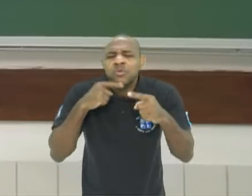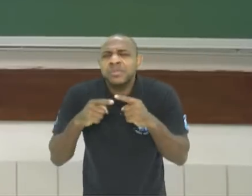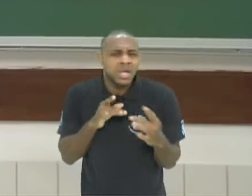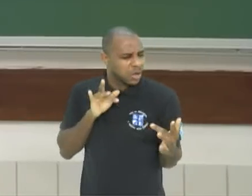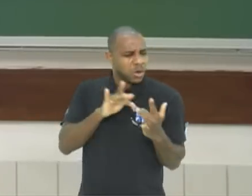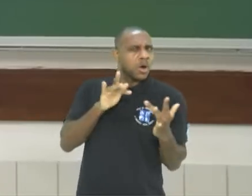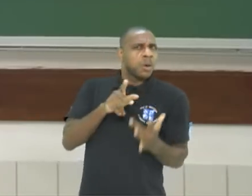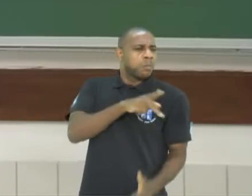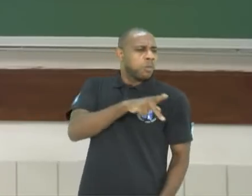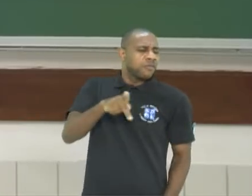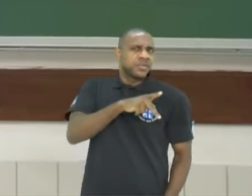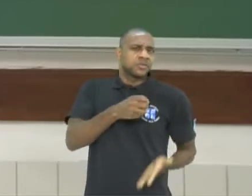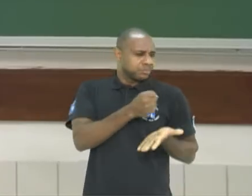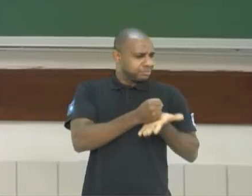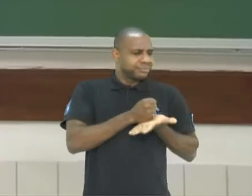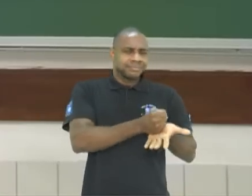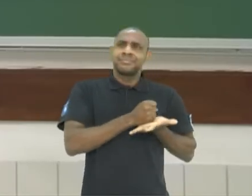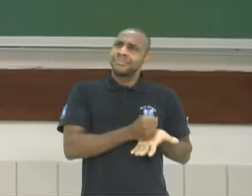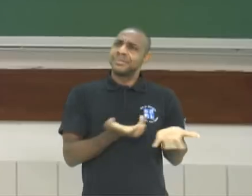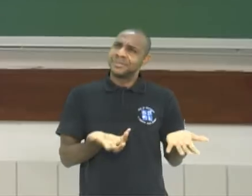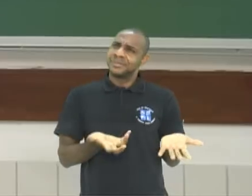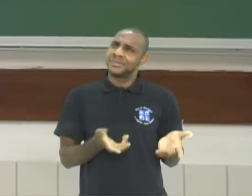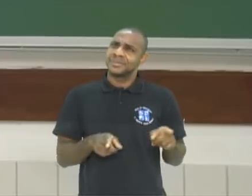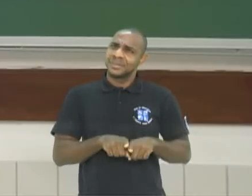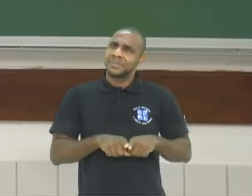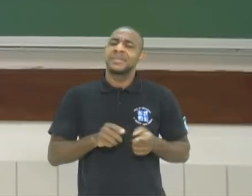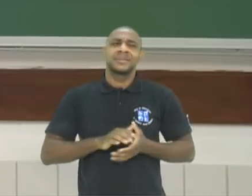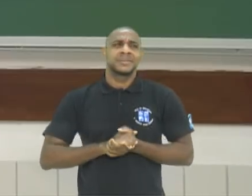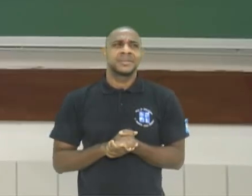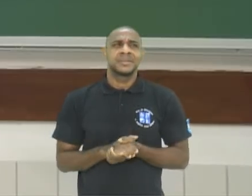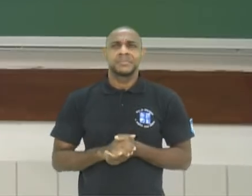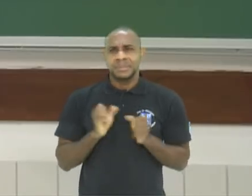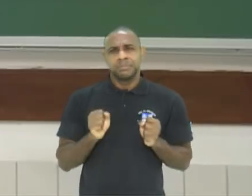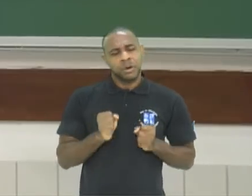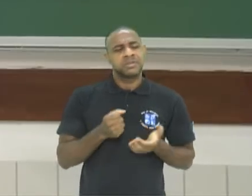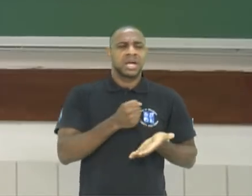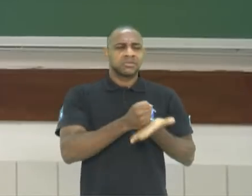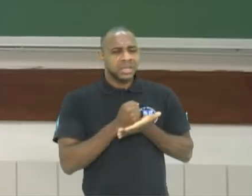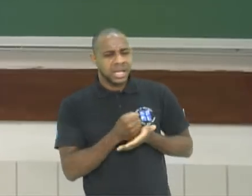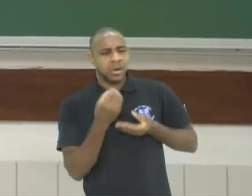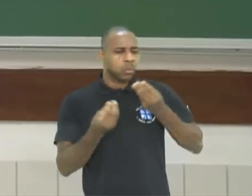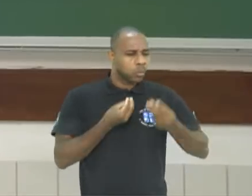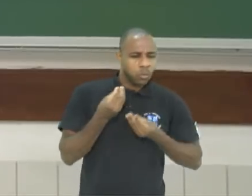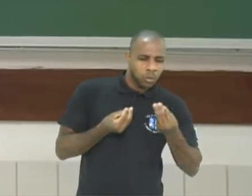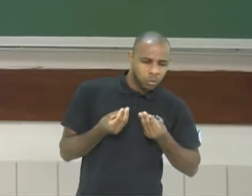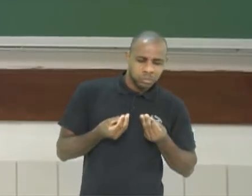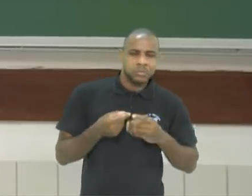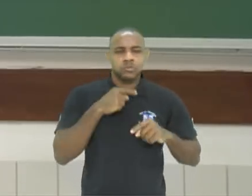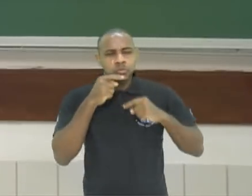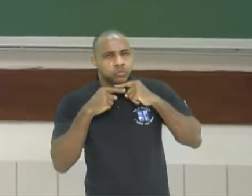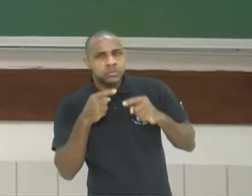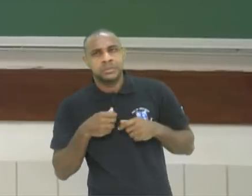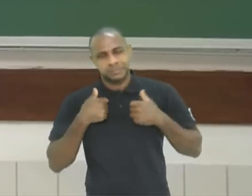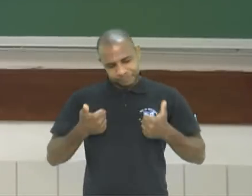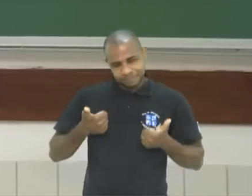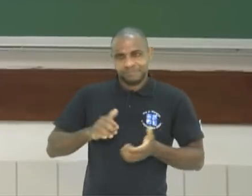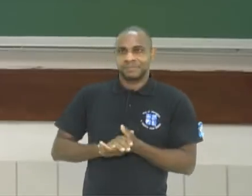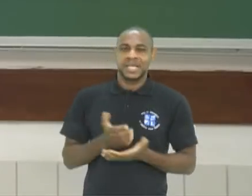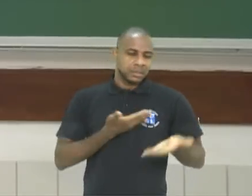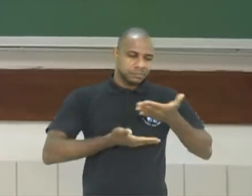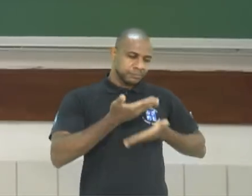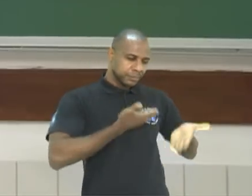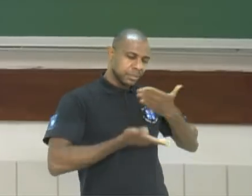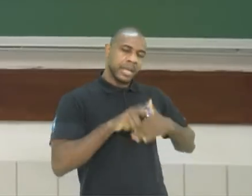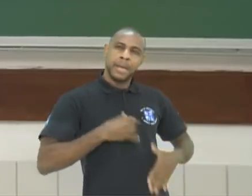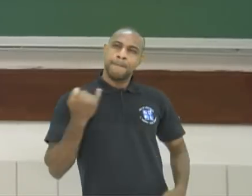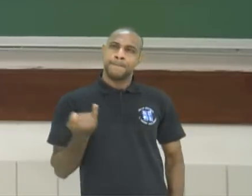contato com o seu professor mesmo, de sala de aula, para ver se ele pode te ajudar com as suas dúvidas, ok? Essa interação